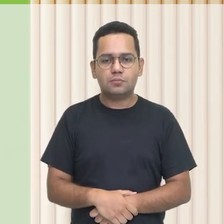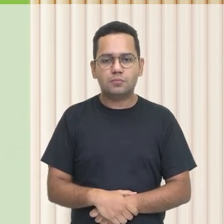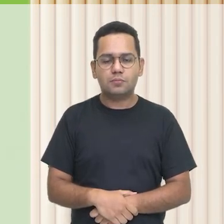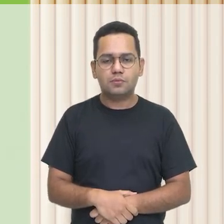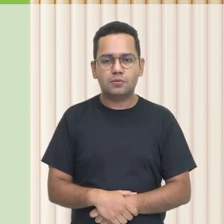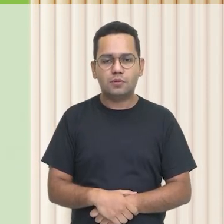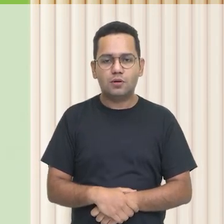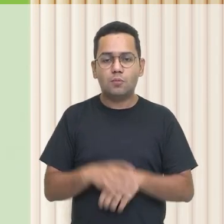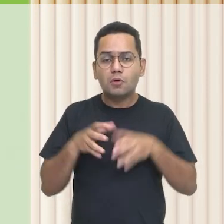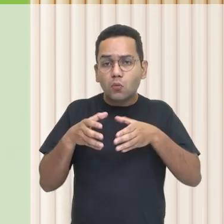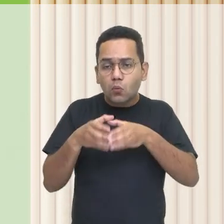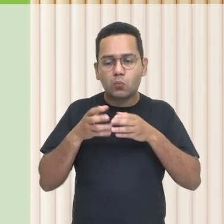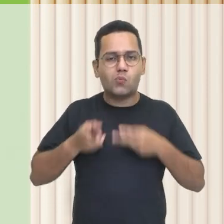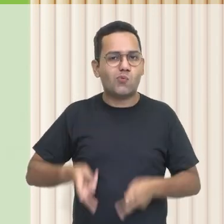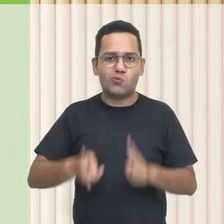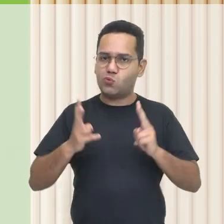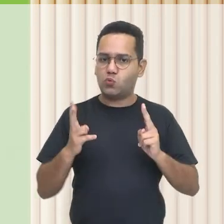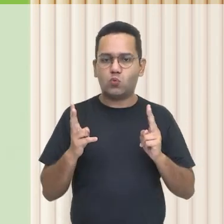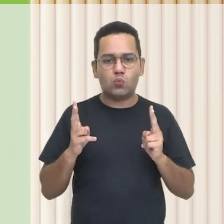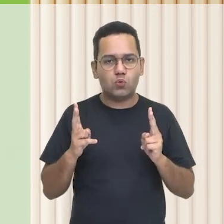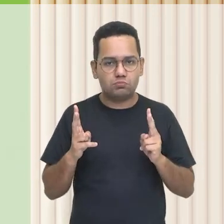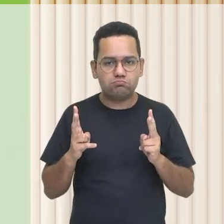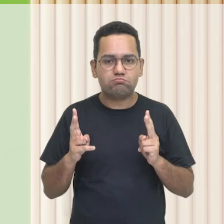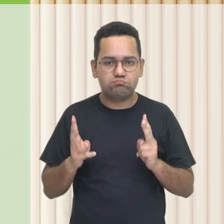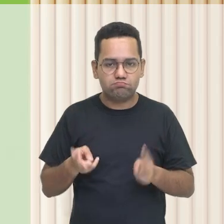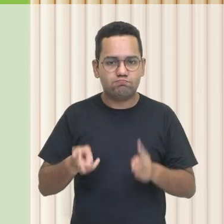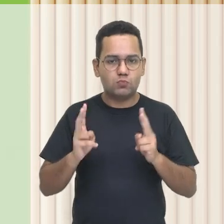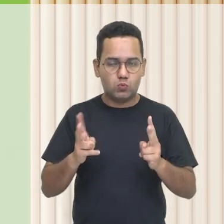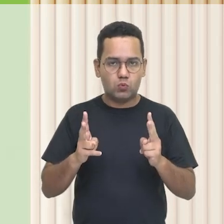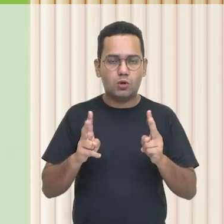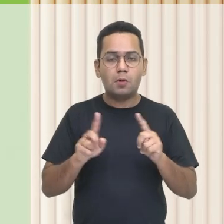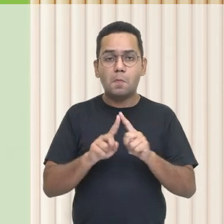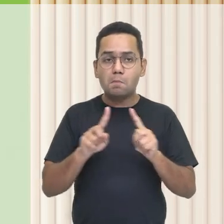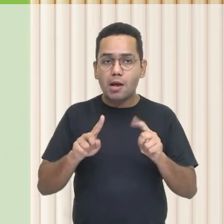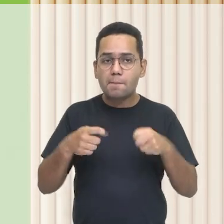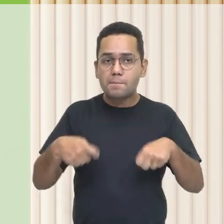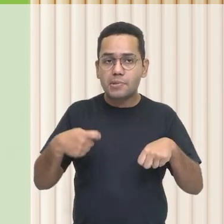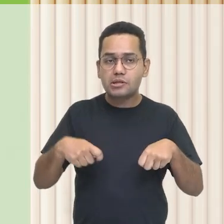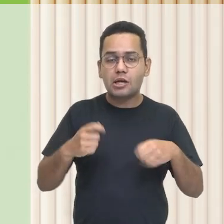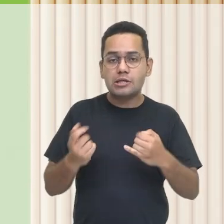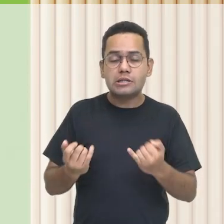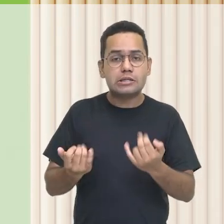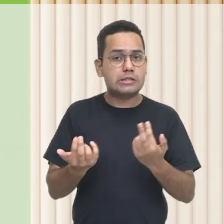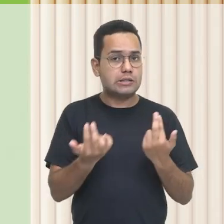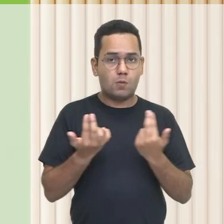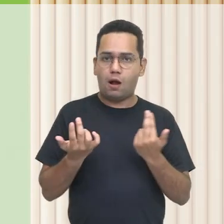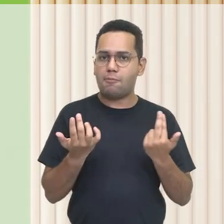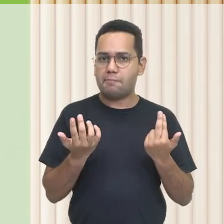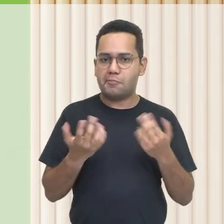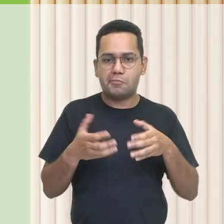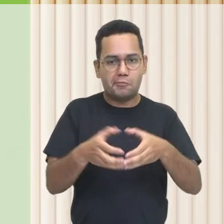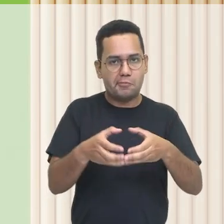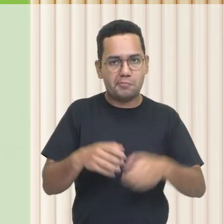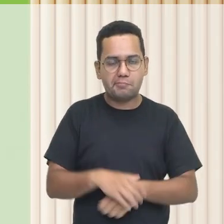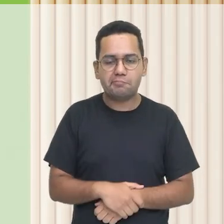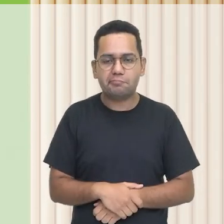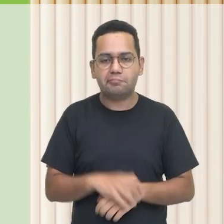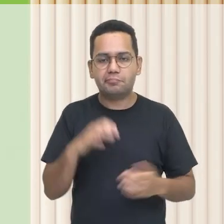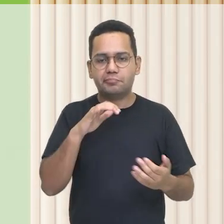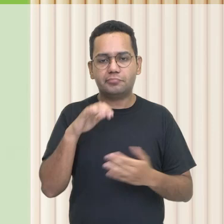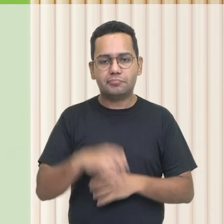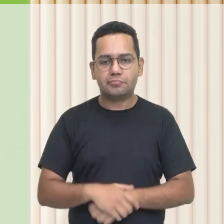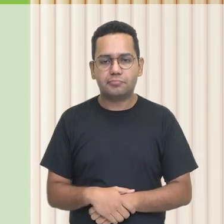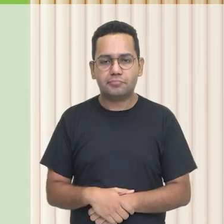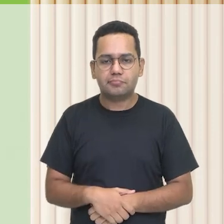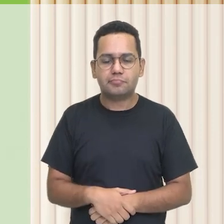com parte né considerados como parte de uma mesma espécie o conjunto de espéci né